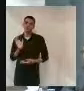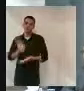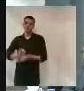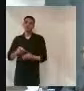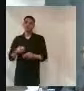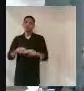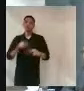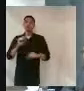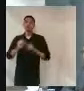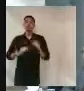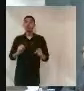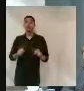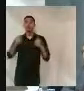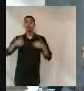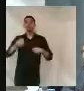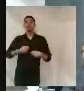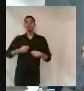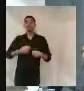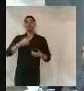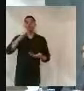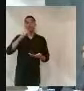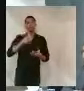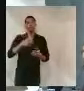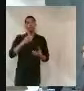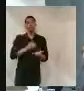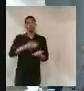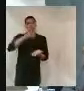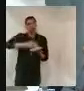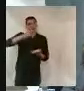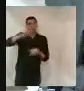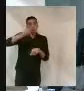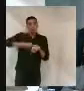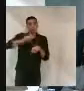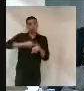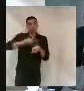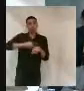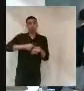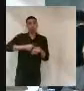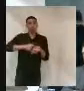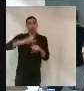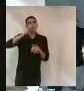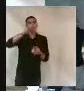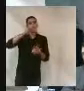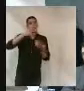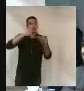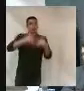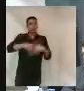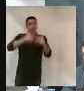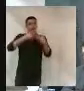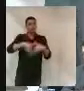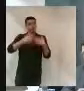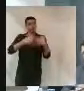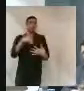o recurso humano e etc. Então, para que essa estratégia se torne viável,